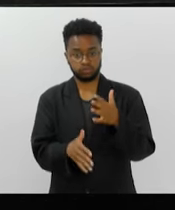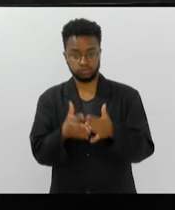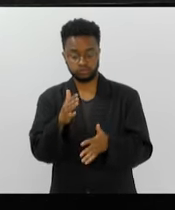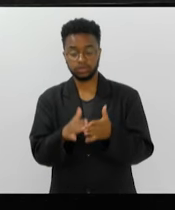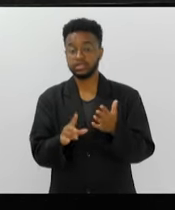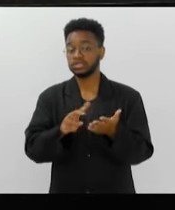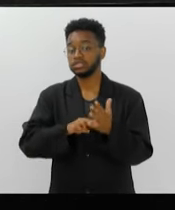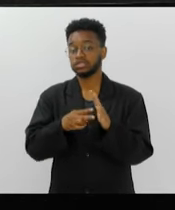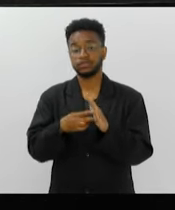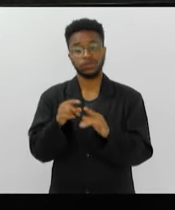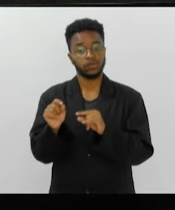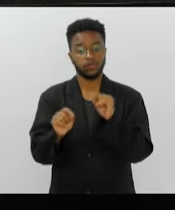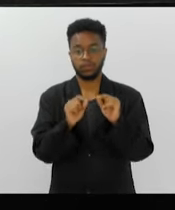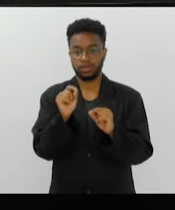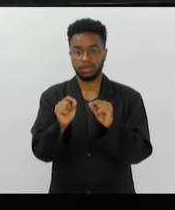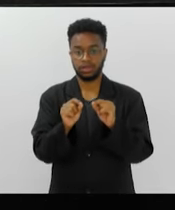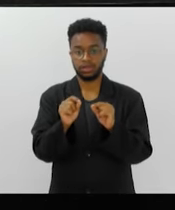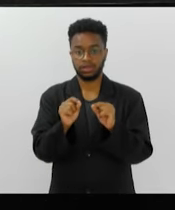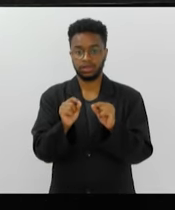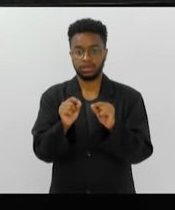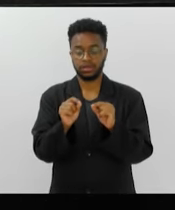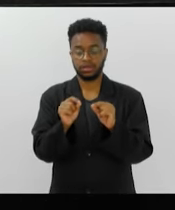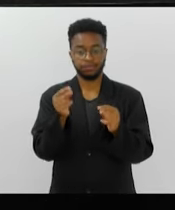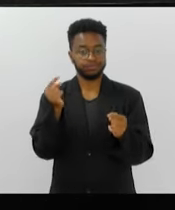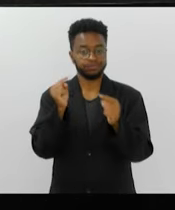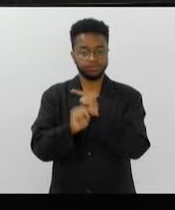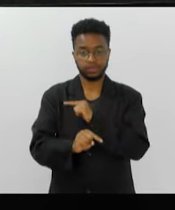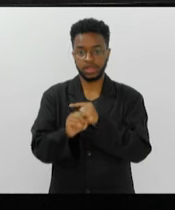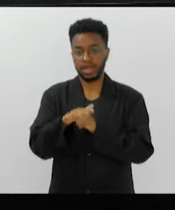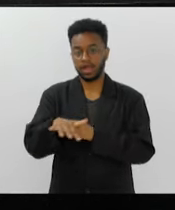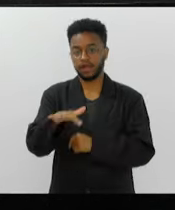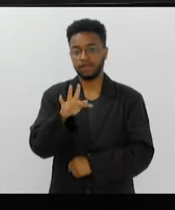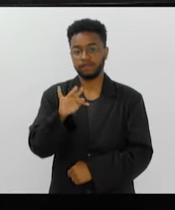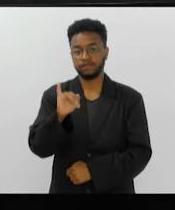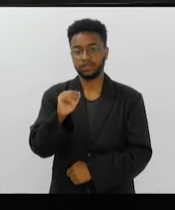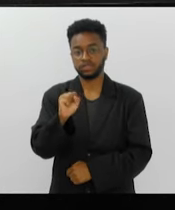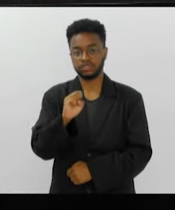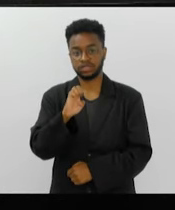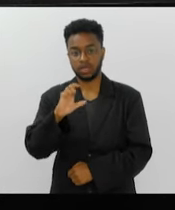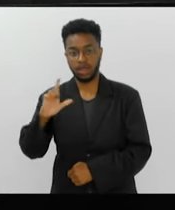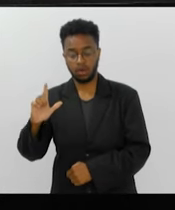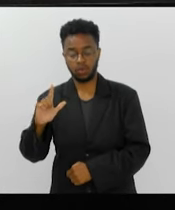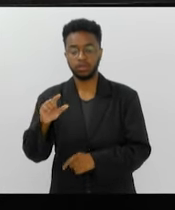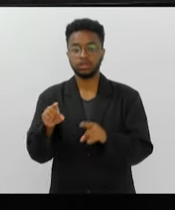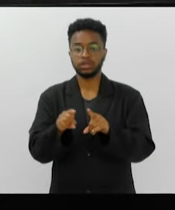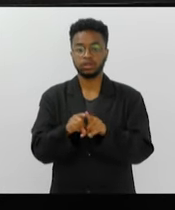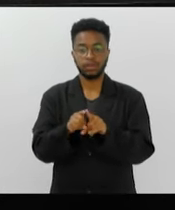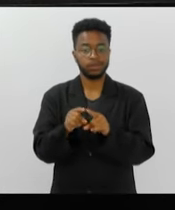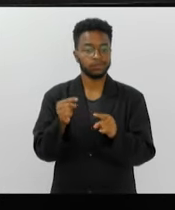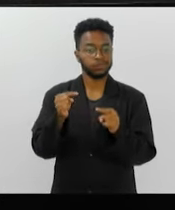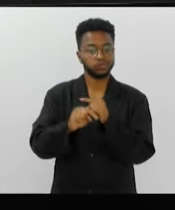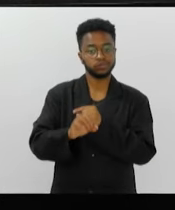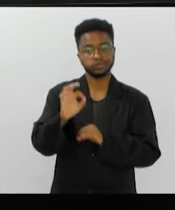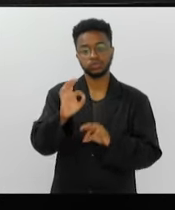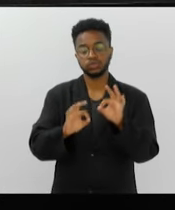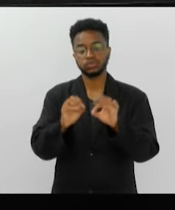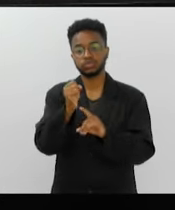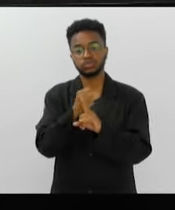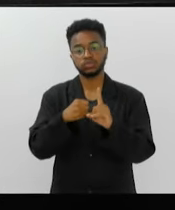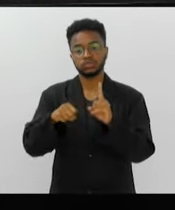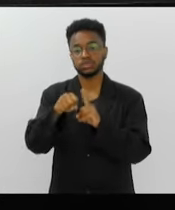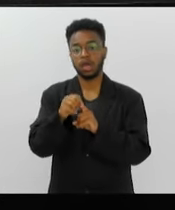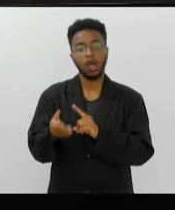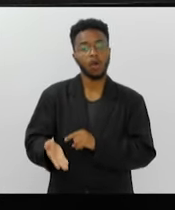significa exatamente o desarranjo fiscal e o desarranjo social do aumento de